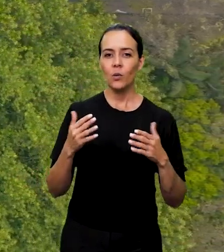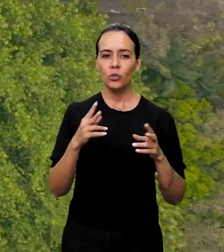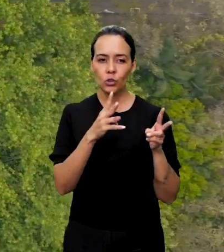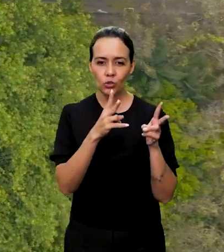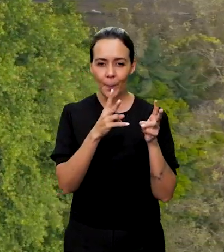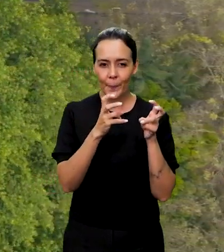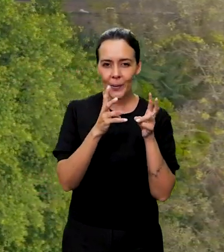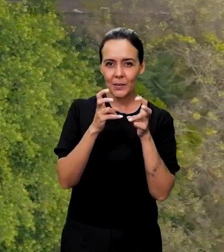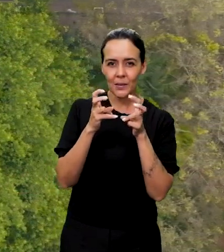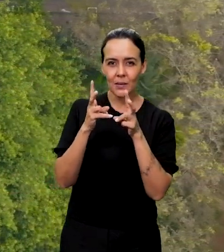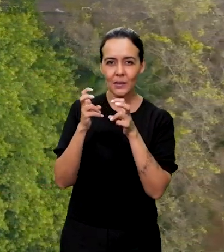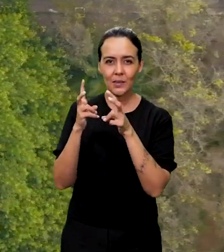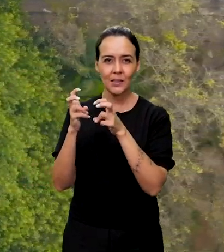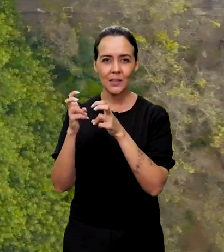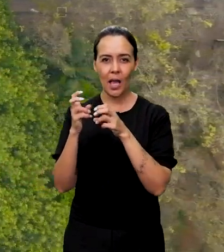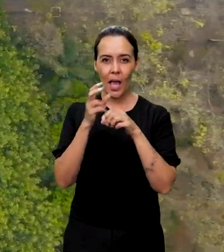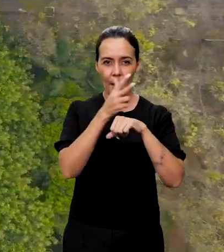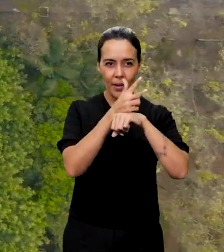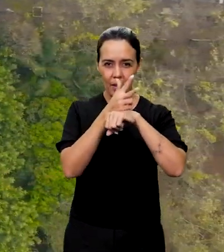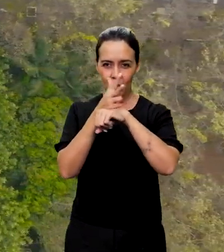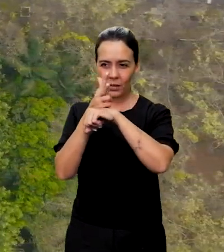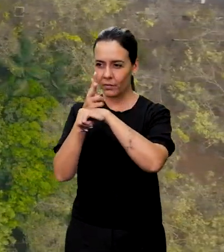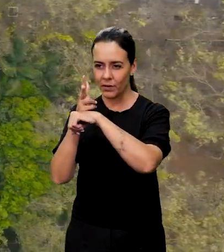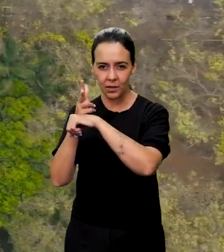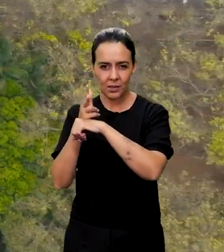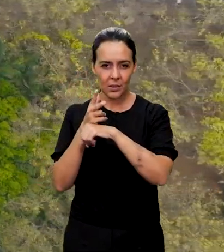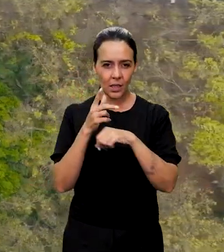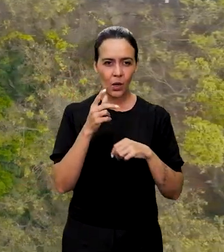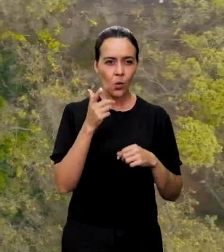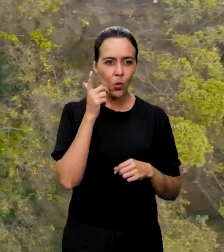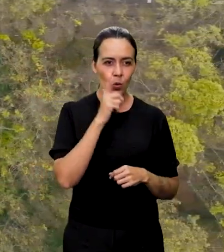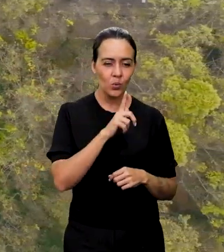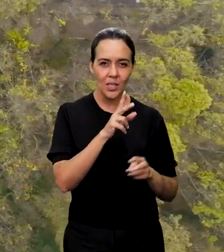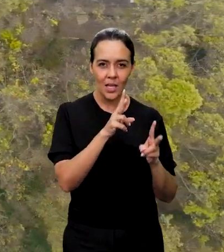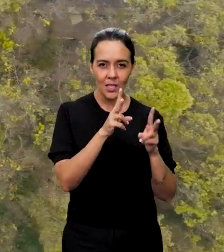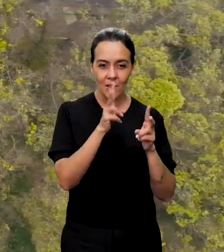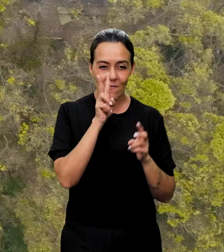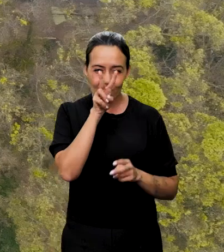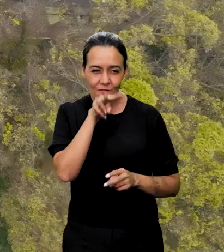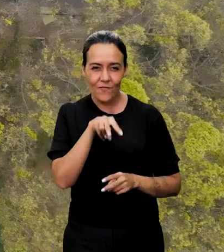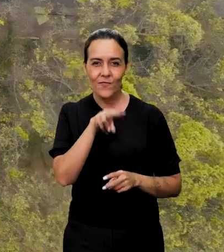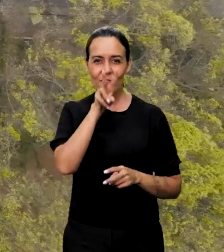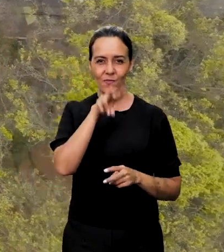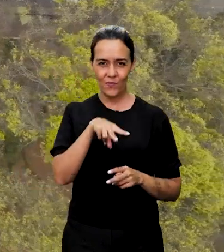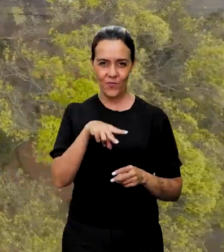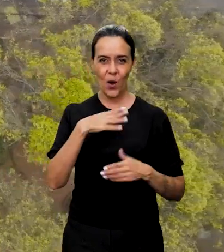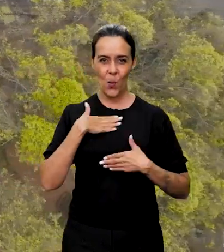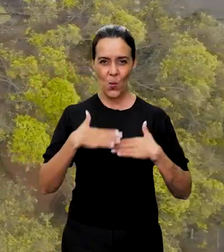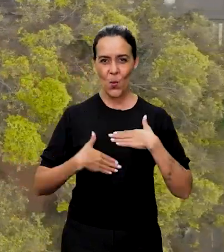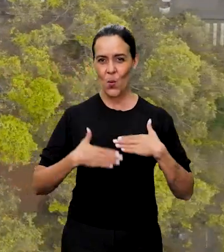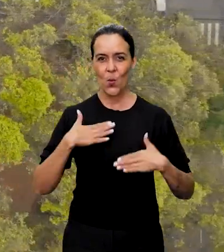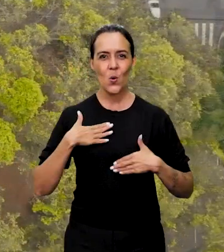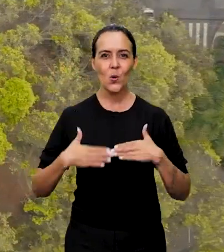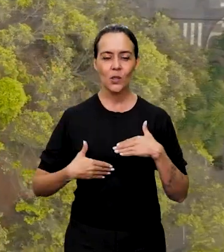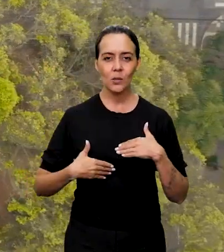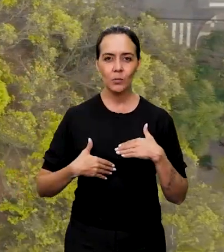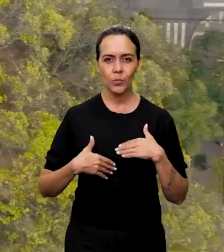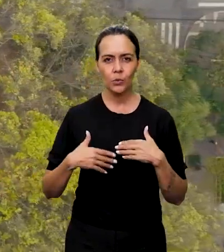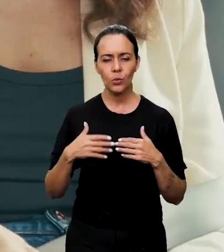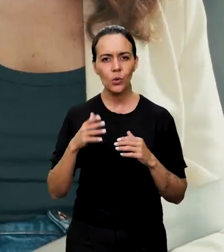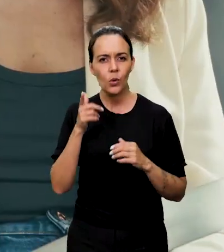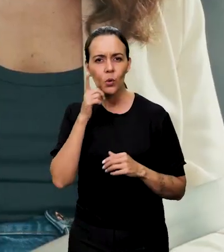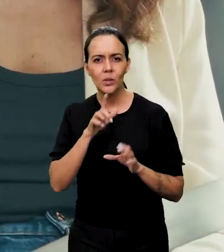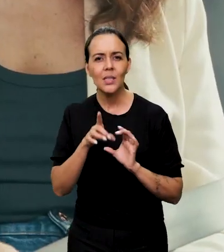Vista onde a superior gente do carro trafegando. né, pode ver o corpo do outro de uma maneira mais ou menos livre. Cada